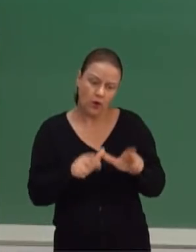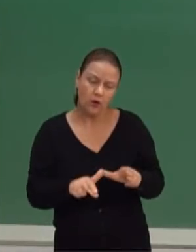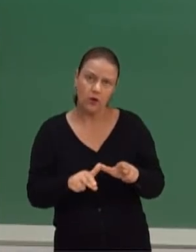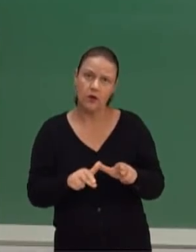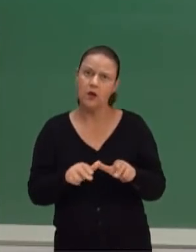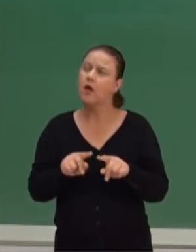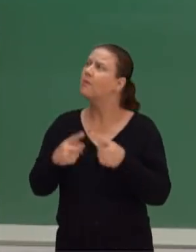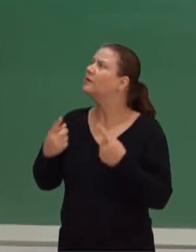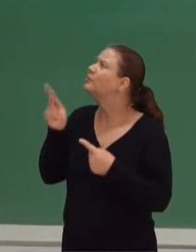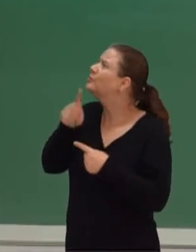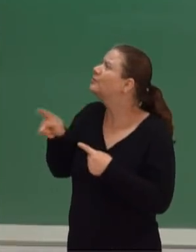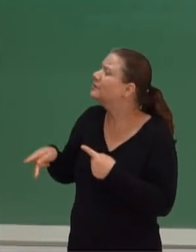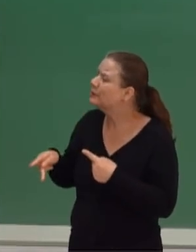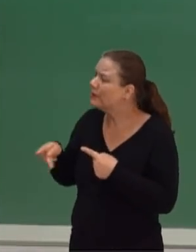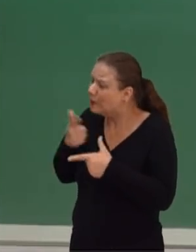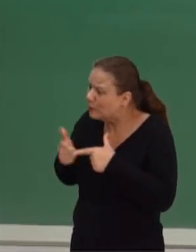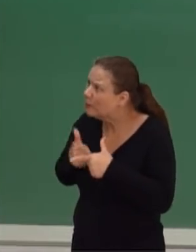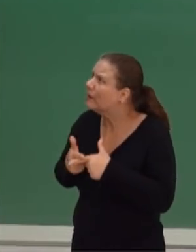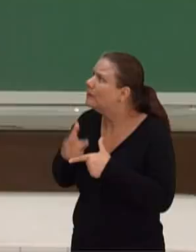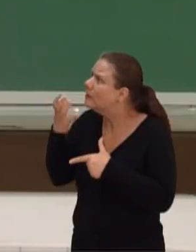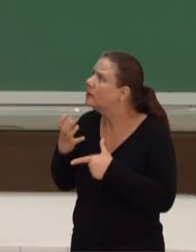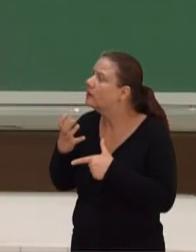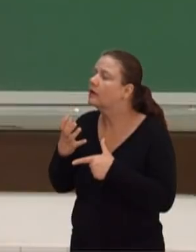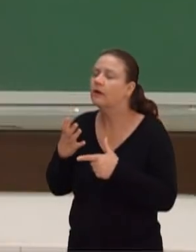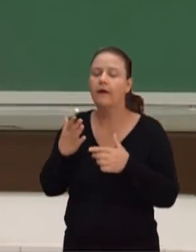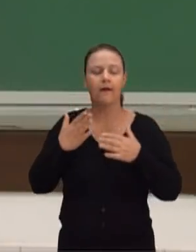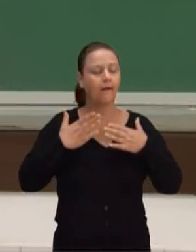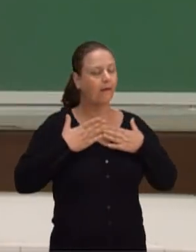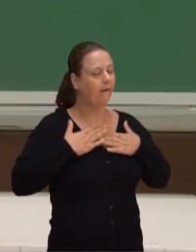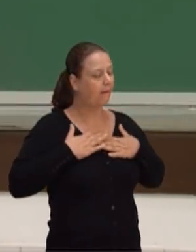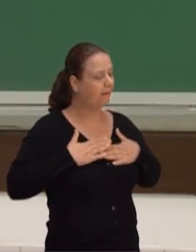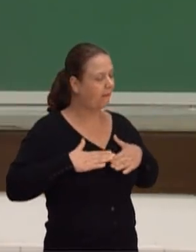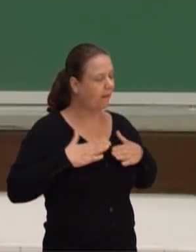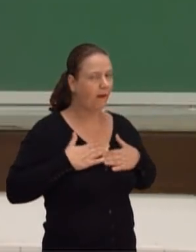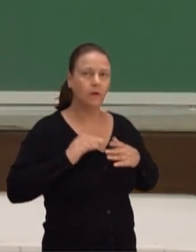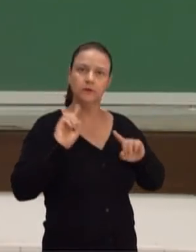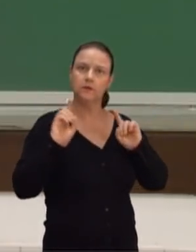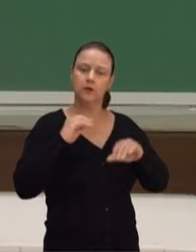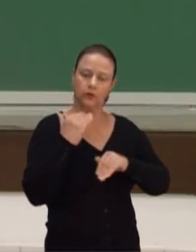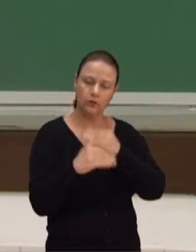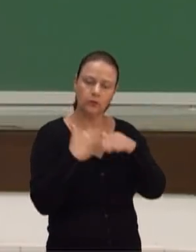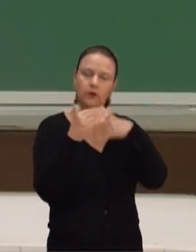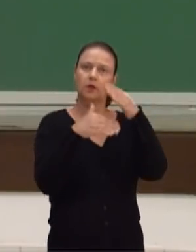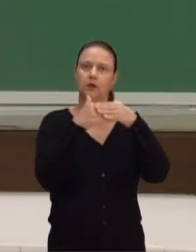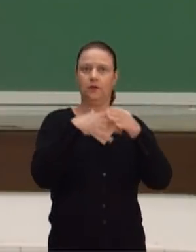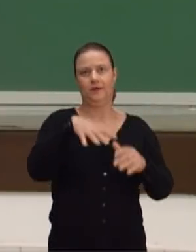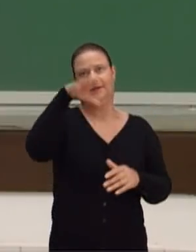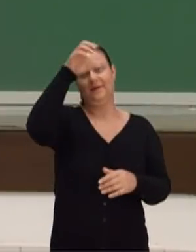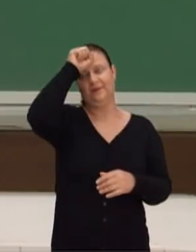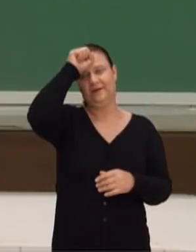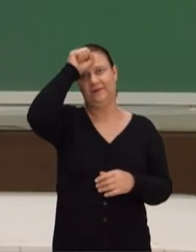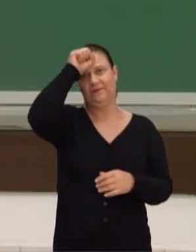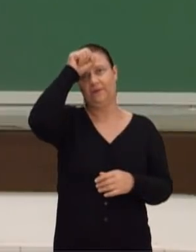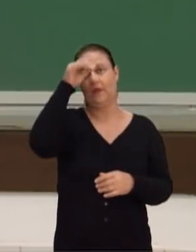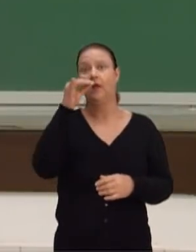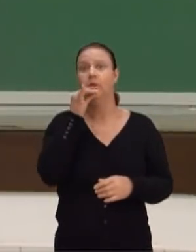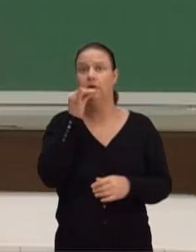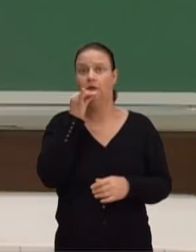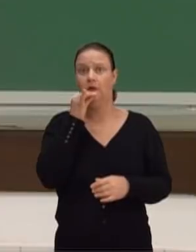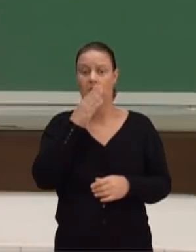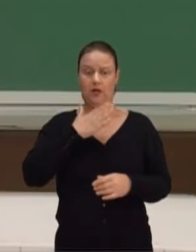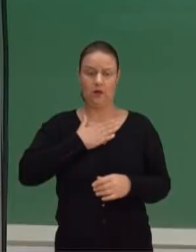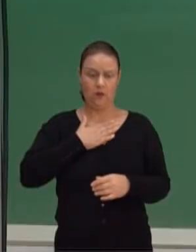um processo de aprendizagem. Na revisão, você vai trocar. Ah, eu coloquei 3 vezes escola no meu